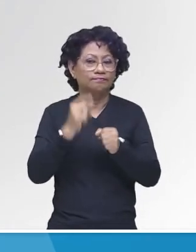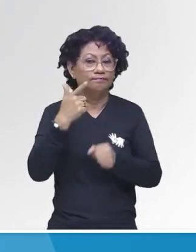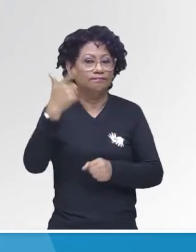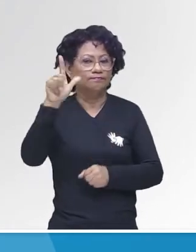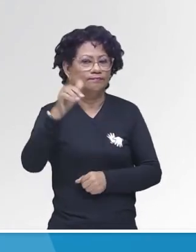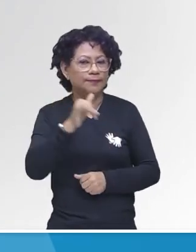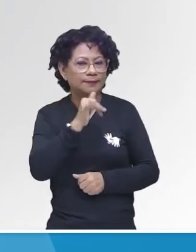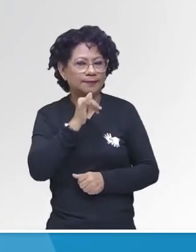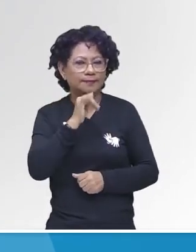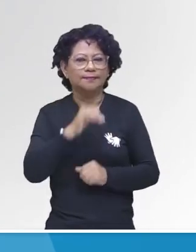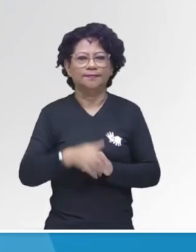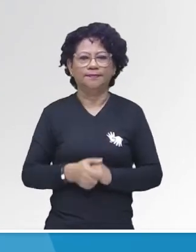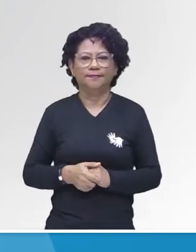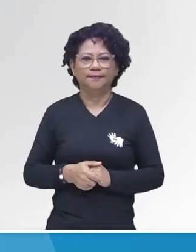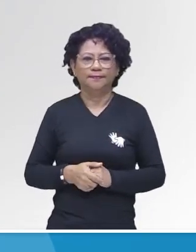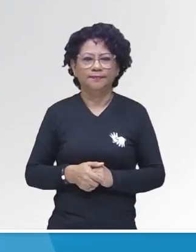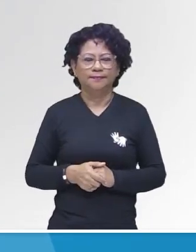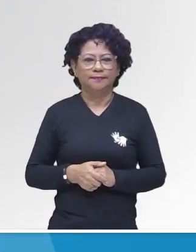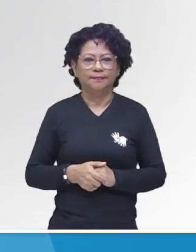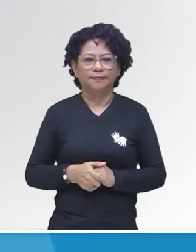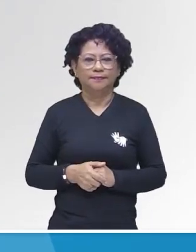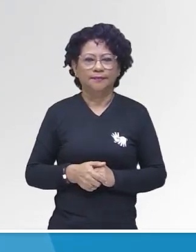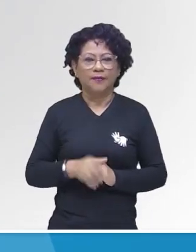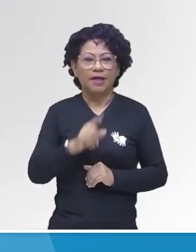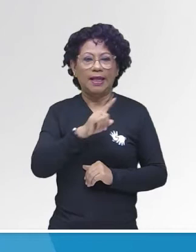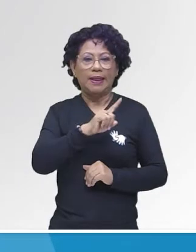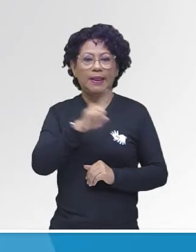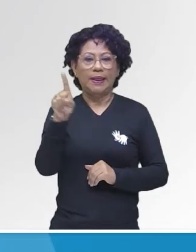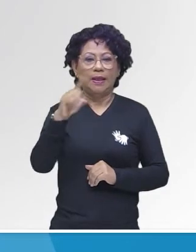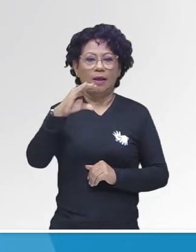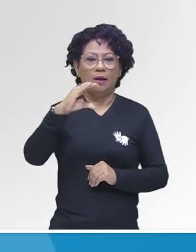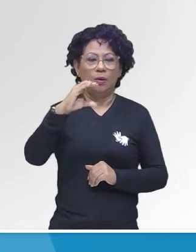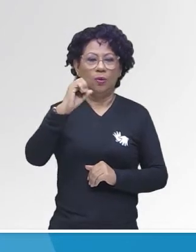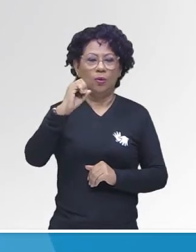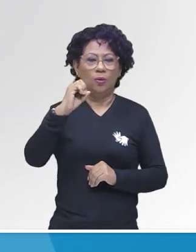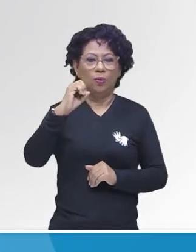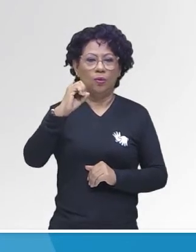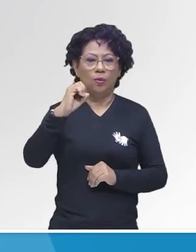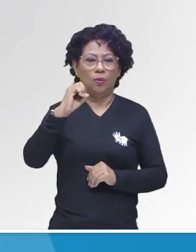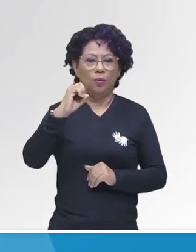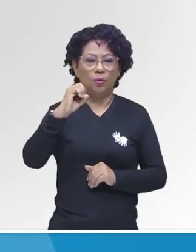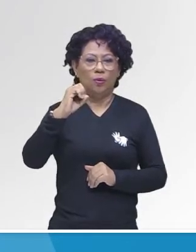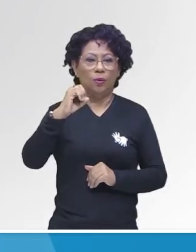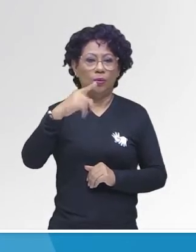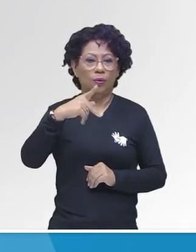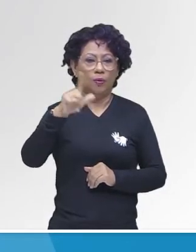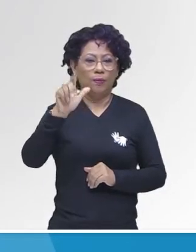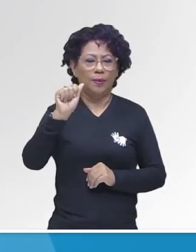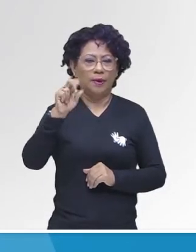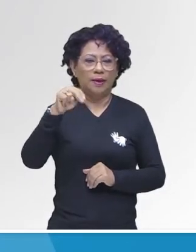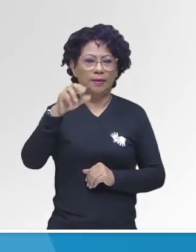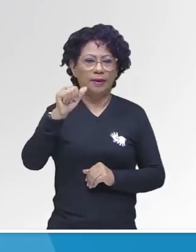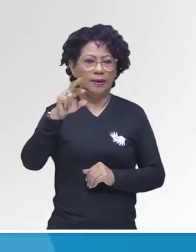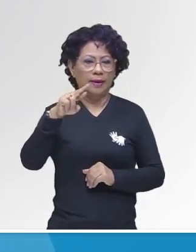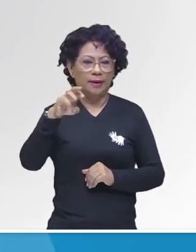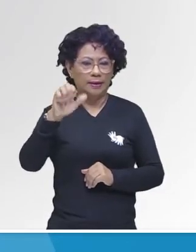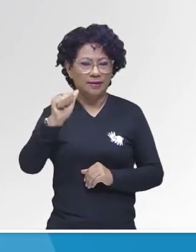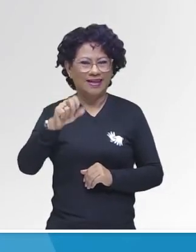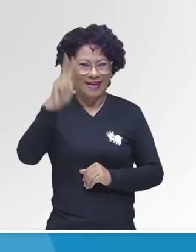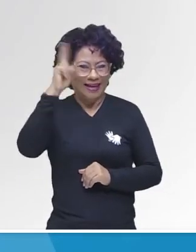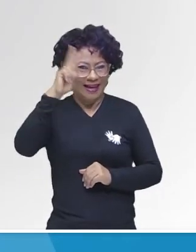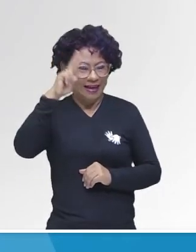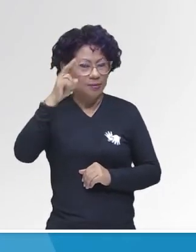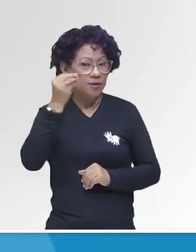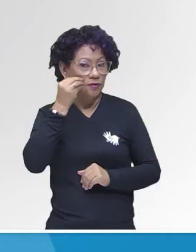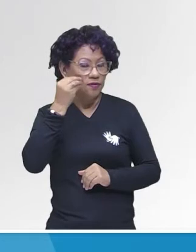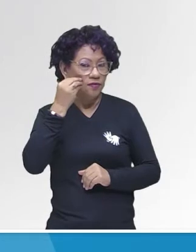imagem. Olha aí, pontos D, E, F e G. A gente viu ainda agora que o ponto D,